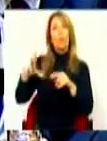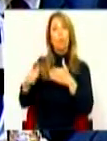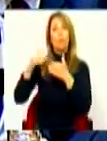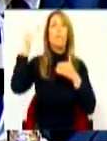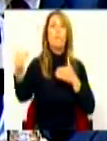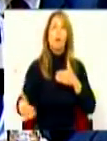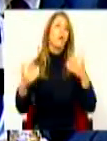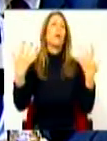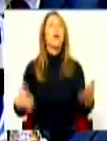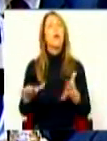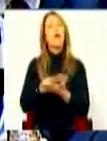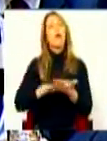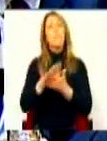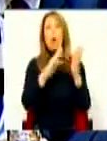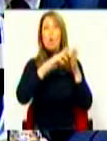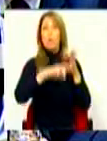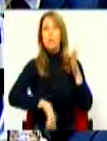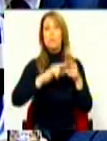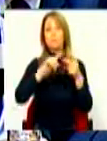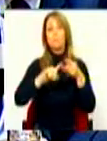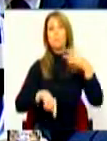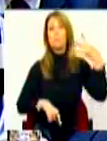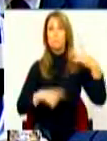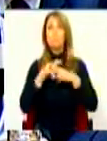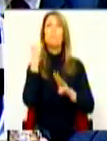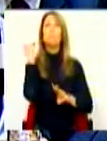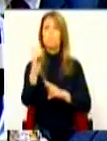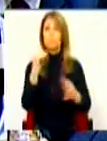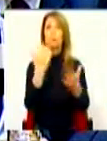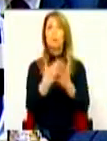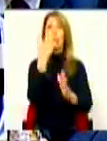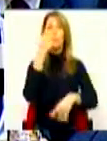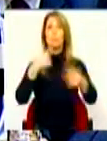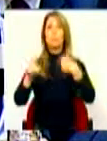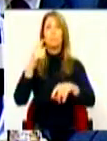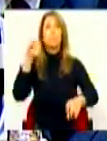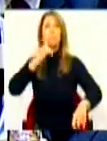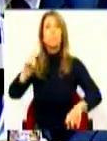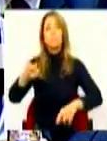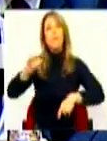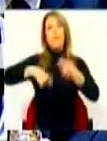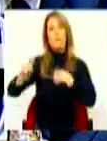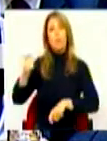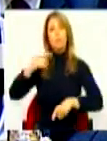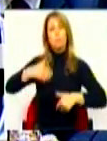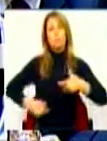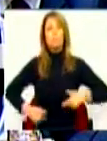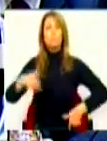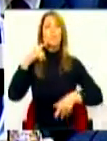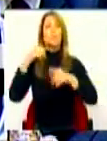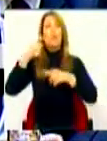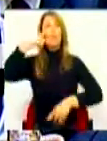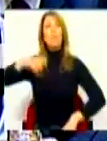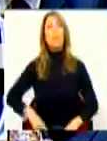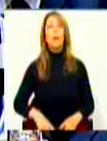três pilares fundamentais: a criminalização do tráfico de órgãos humanos, o reforço da cooperação internacional e a proteção